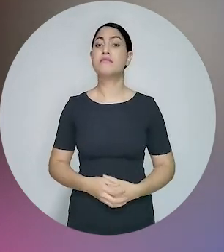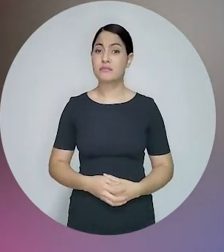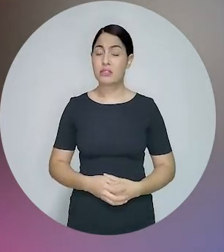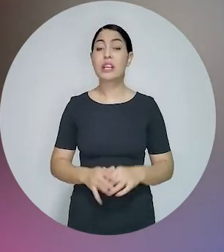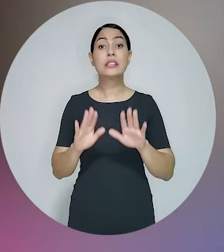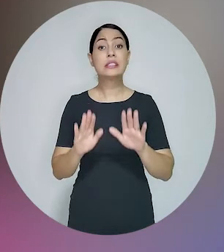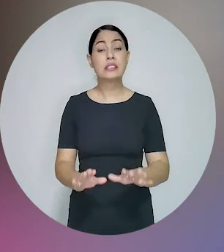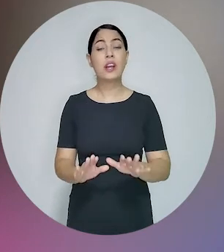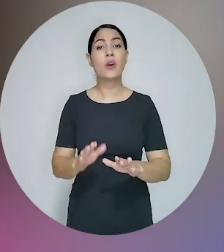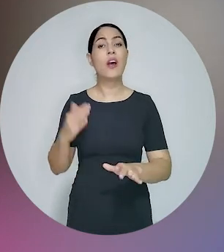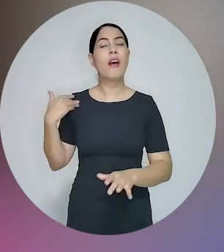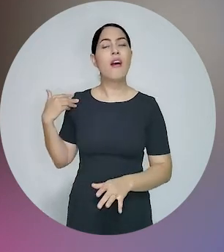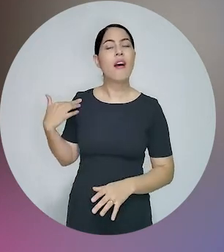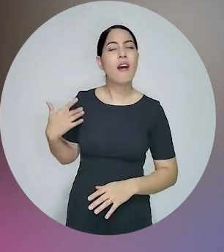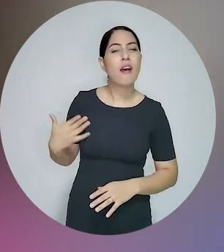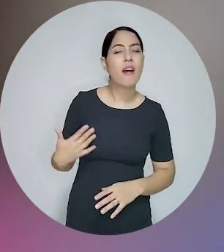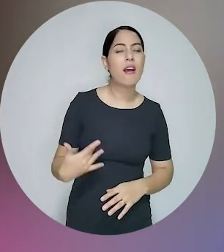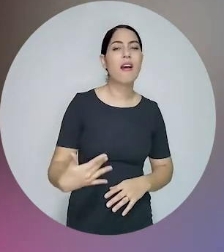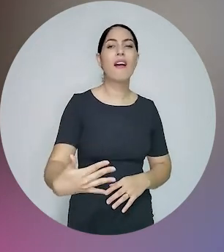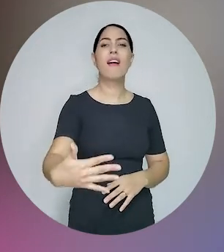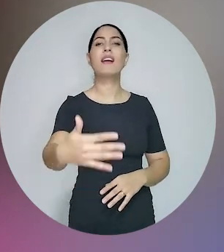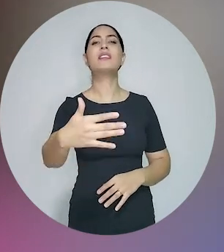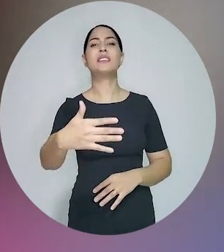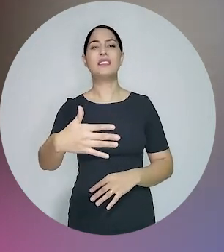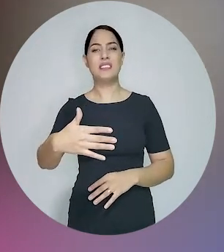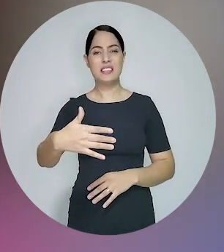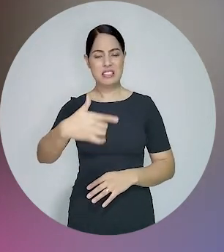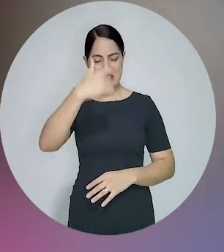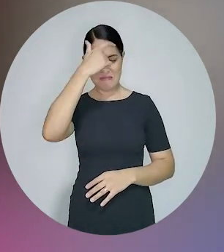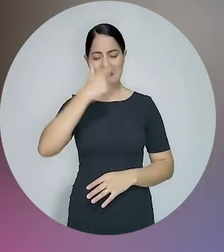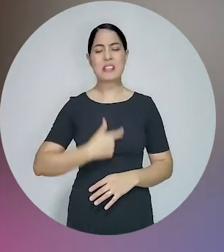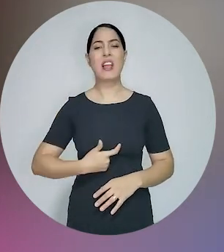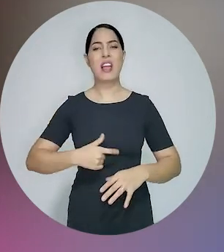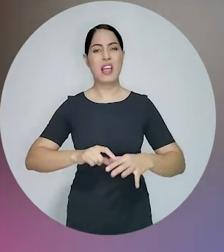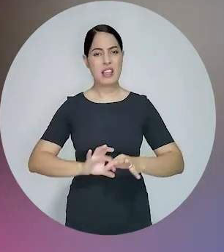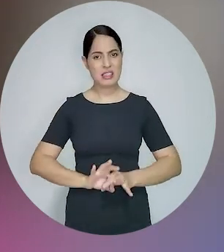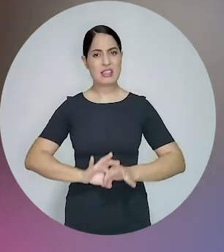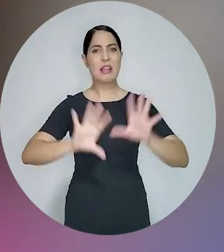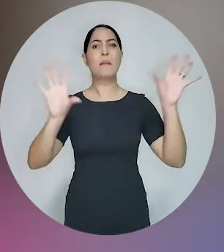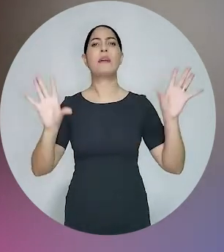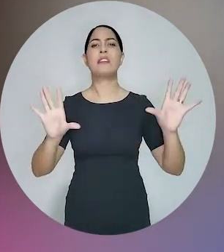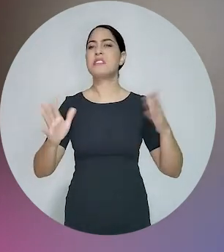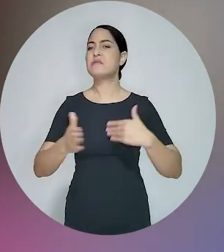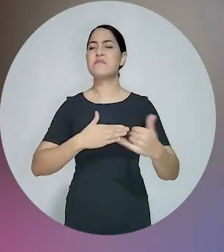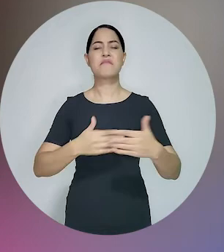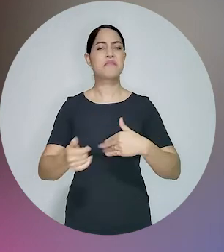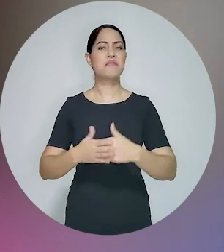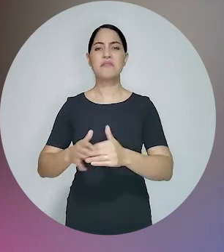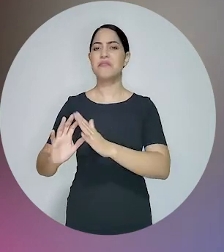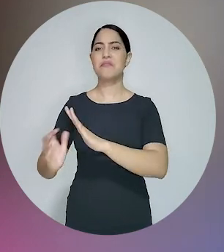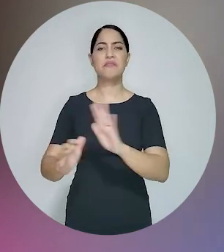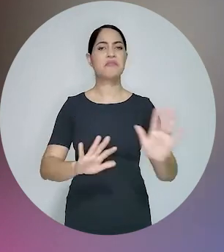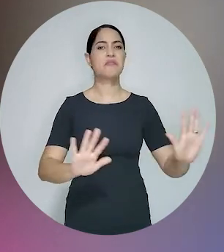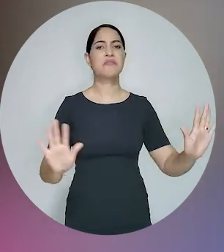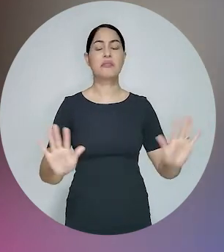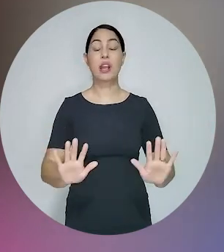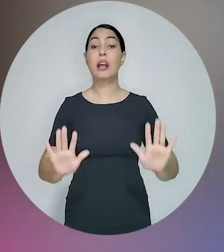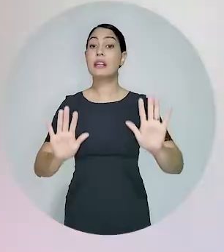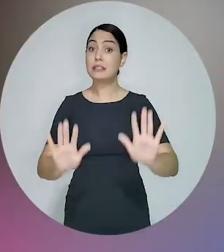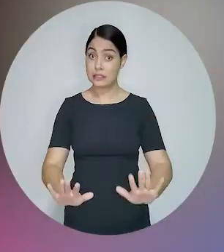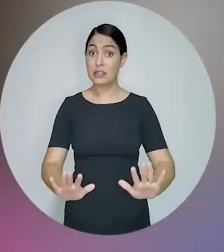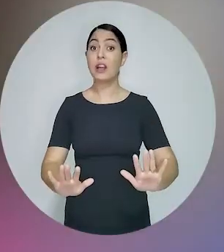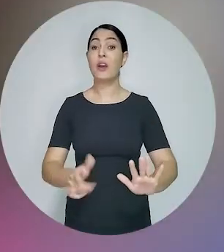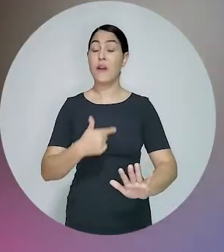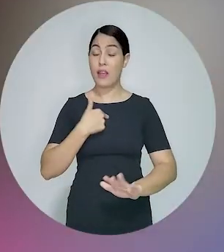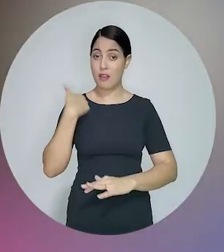social. Prometo percorrer essa jornada com independência e apartidarismo.